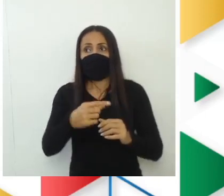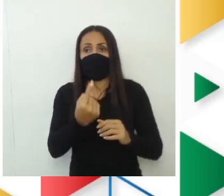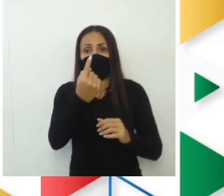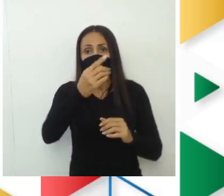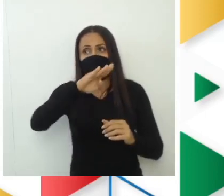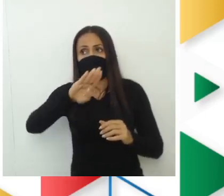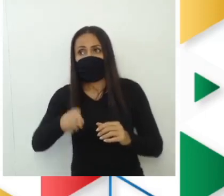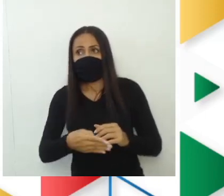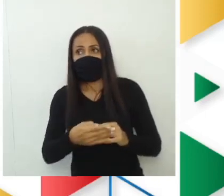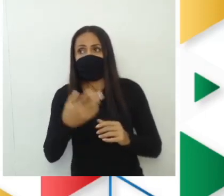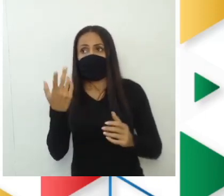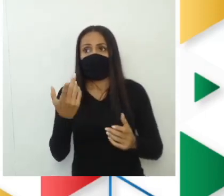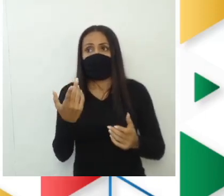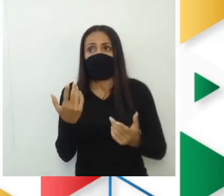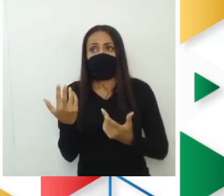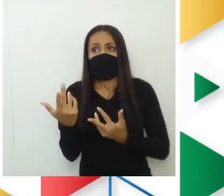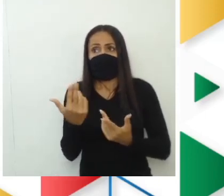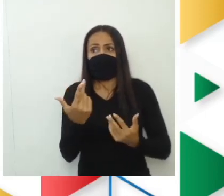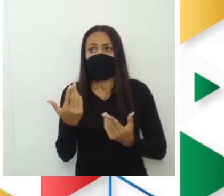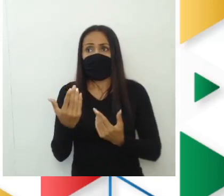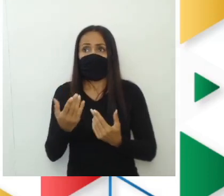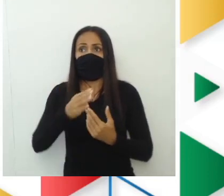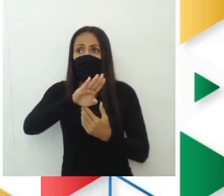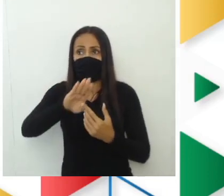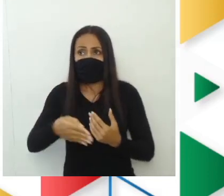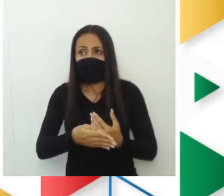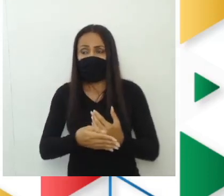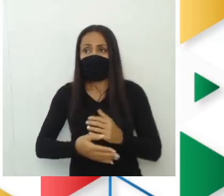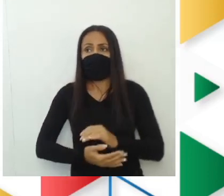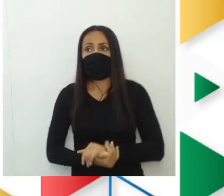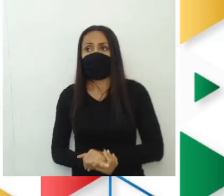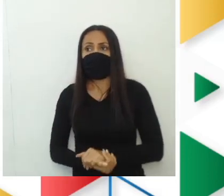de milhões. O professor Serpa, claro, né, o